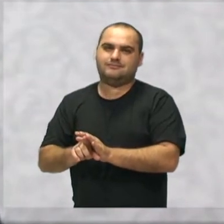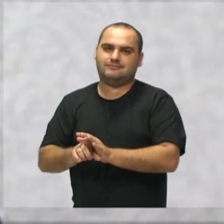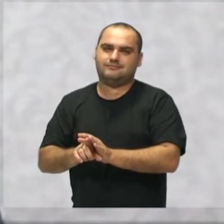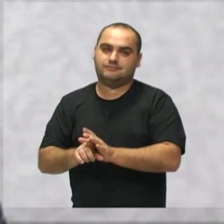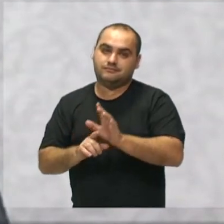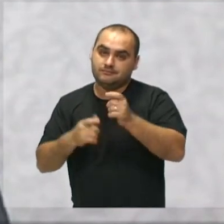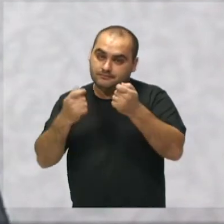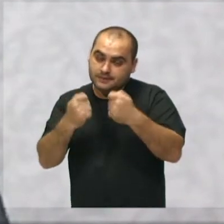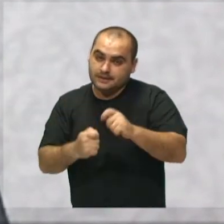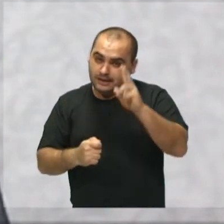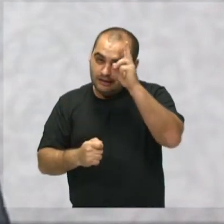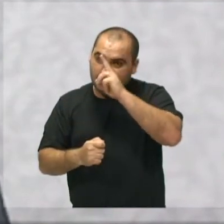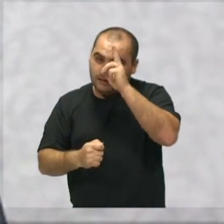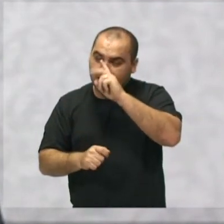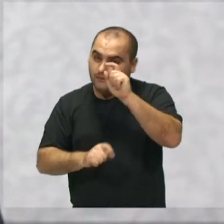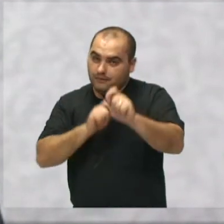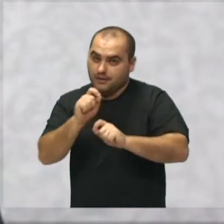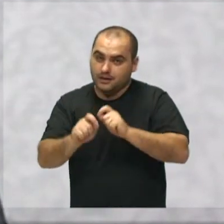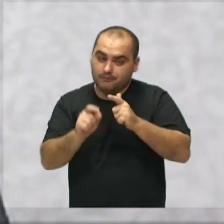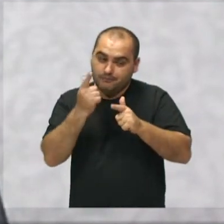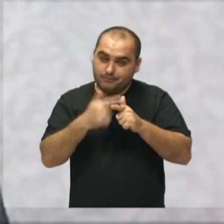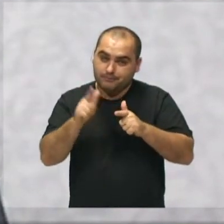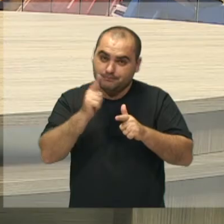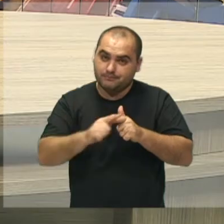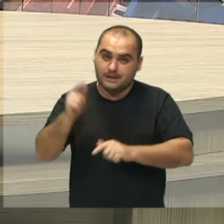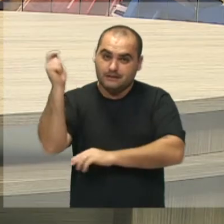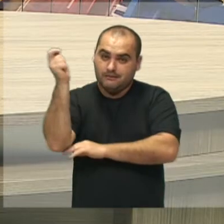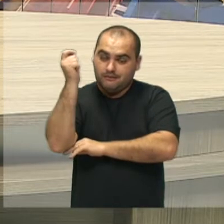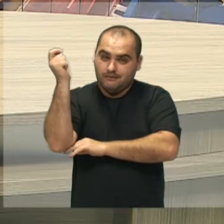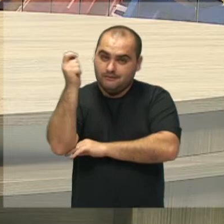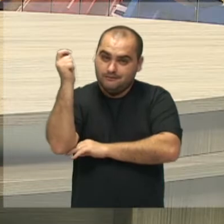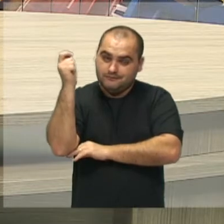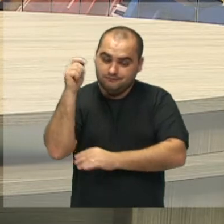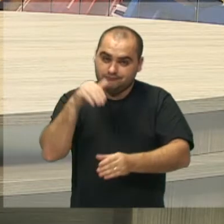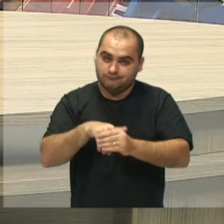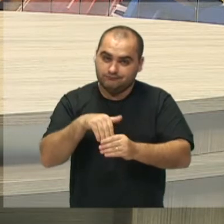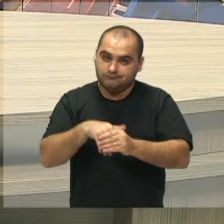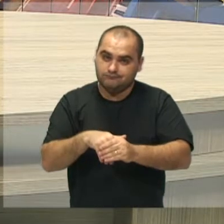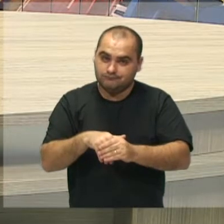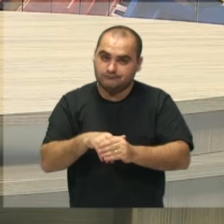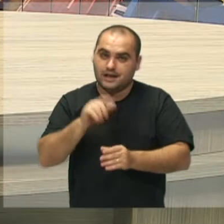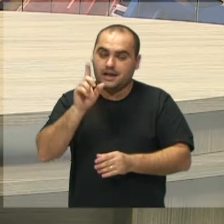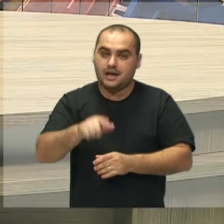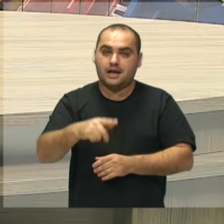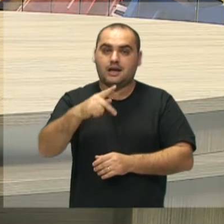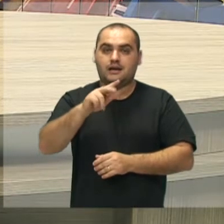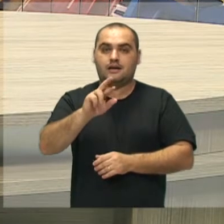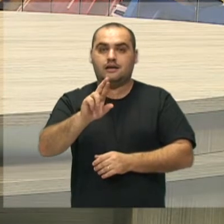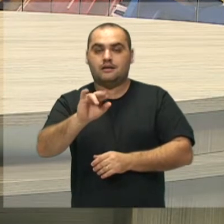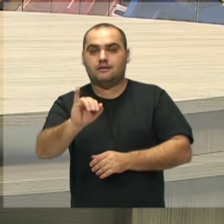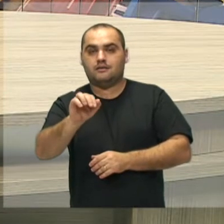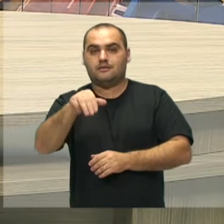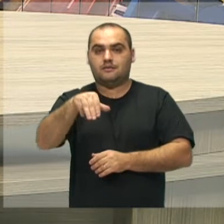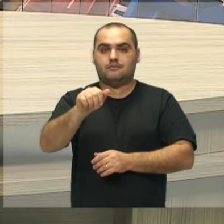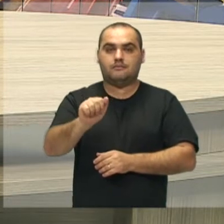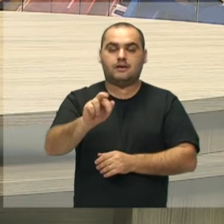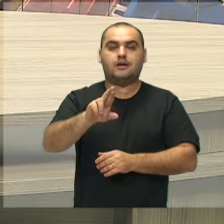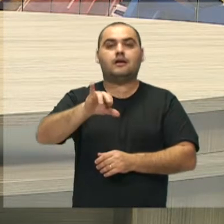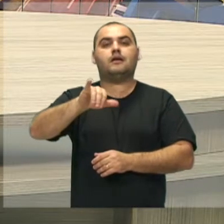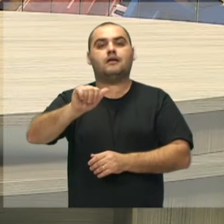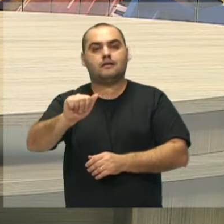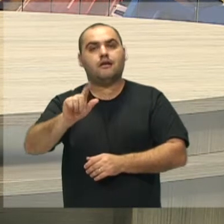Maurício, que nós temos um problema gravíssimo nas eleições, que é a nossa primária. A nossa primária é fechada, é o partido que